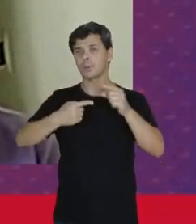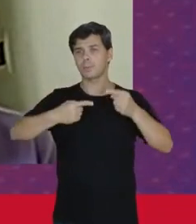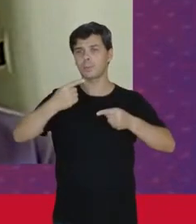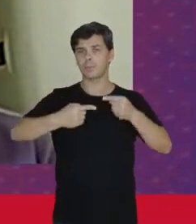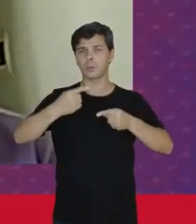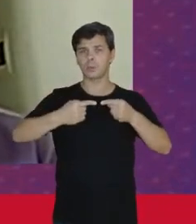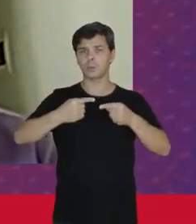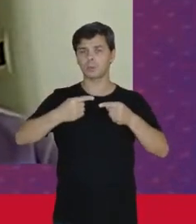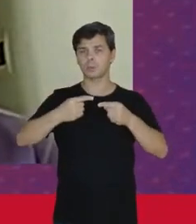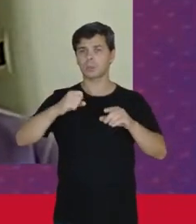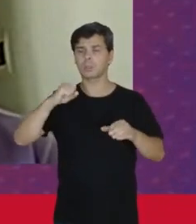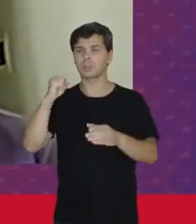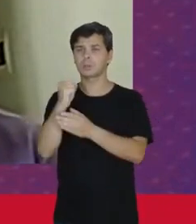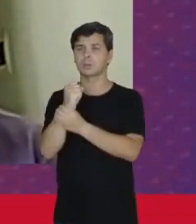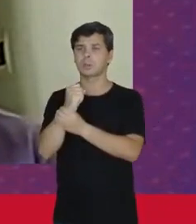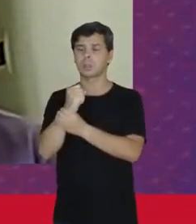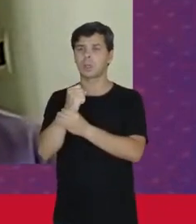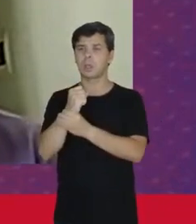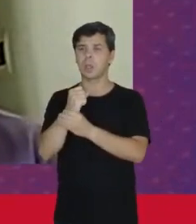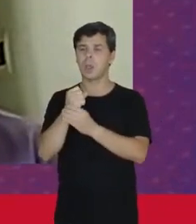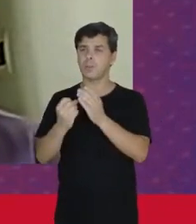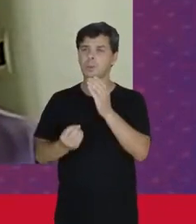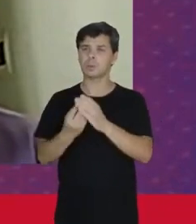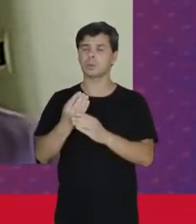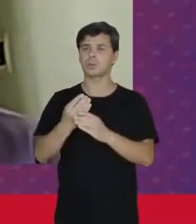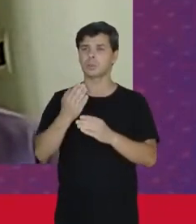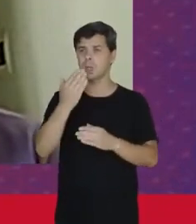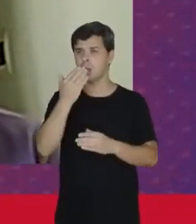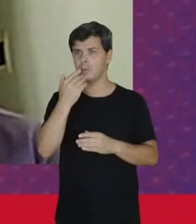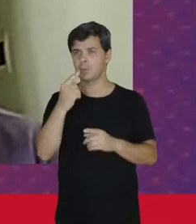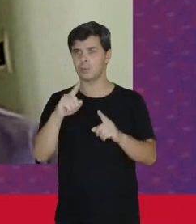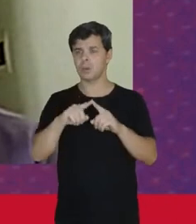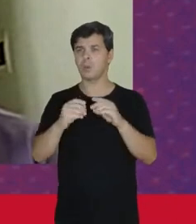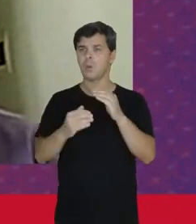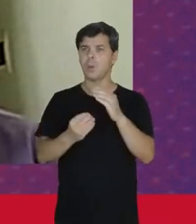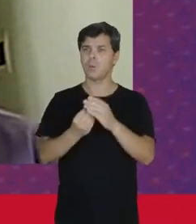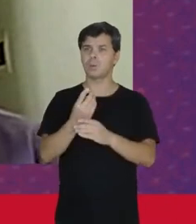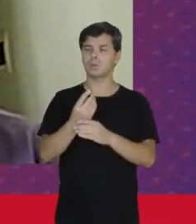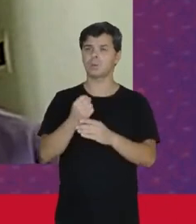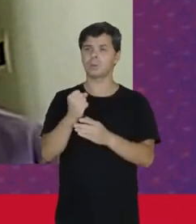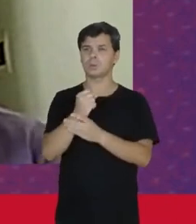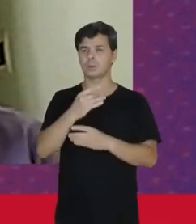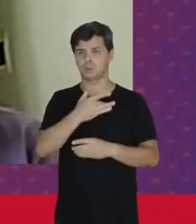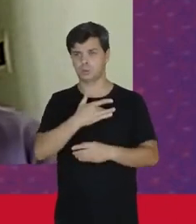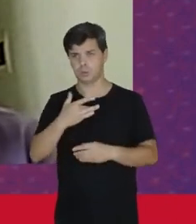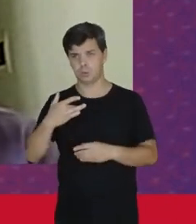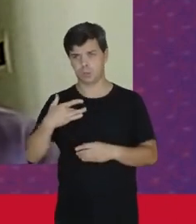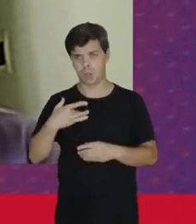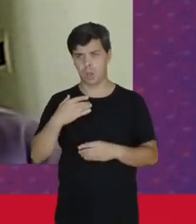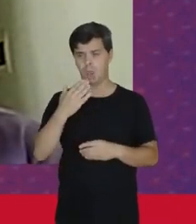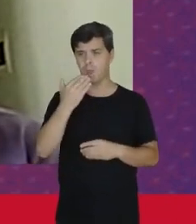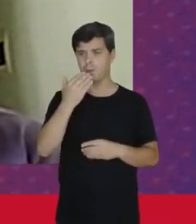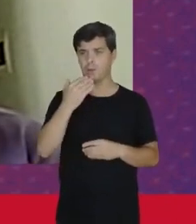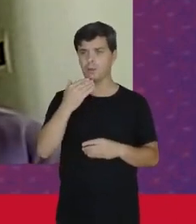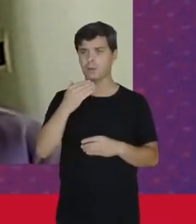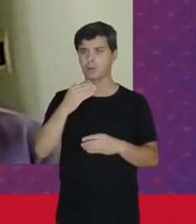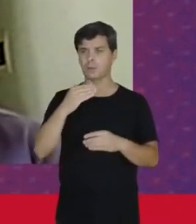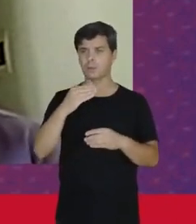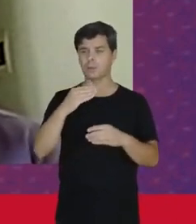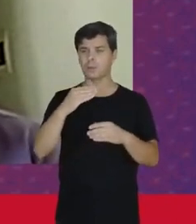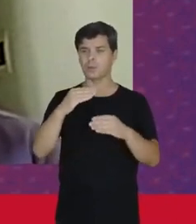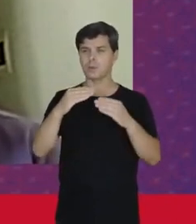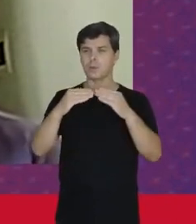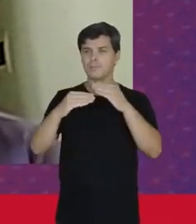gente garantir a produção de alimentos e garantir também uma produção de alimentos saudável e em harmonia com o